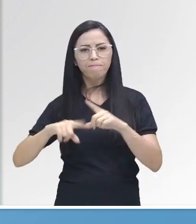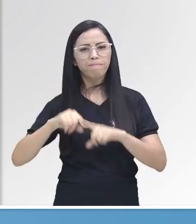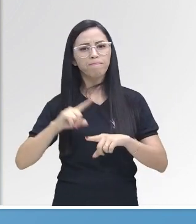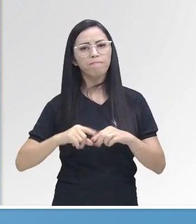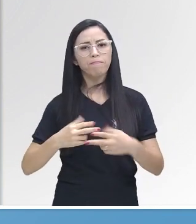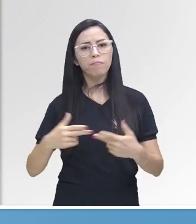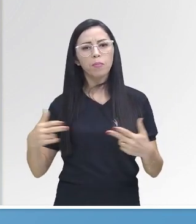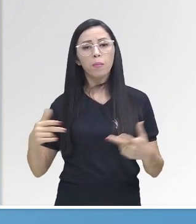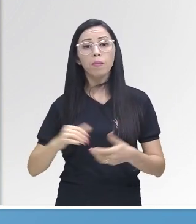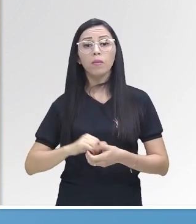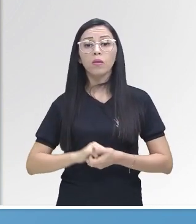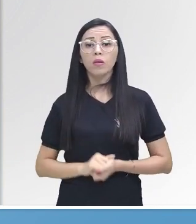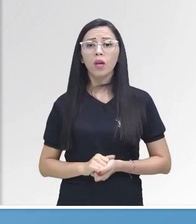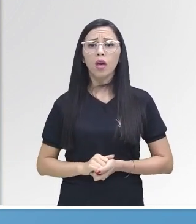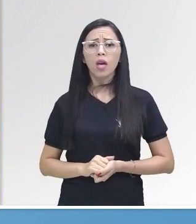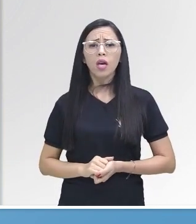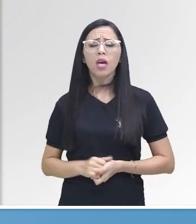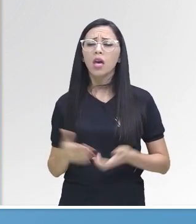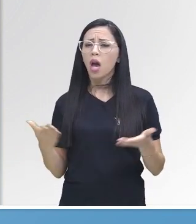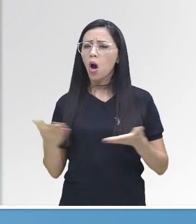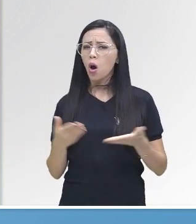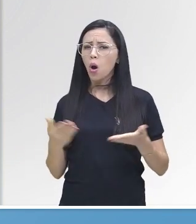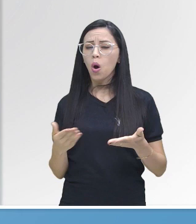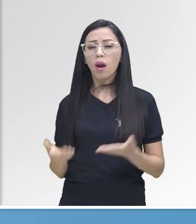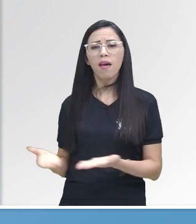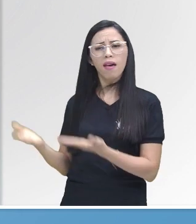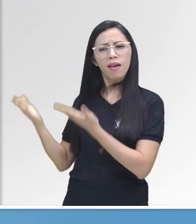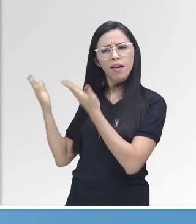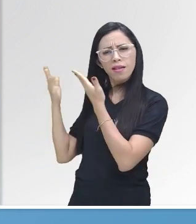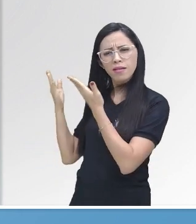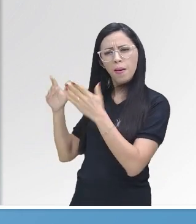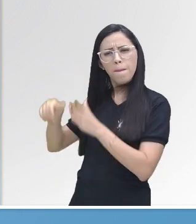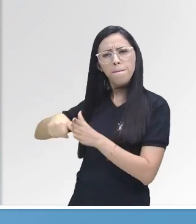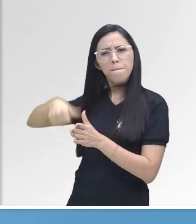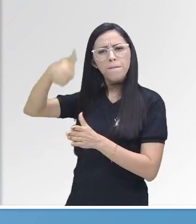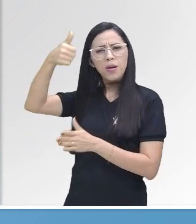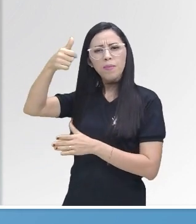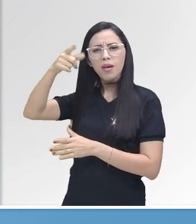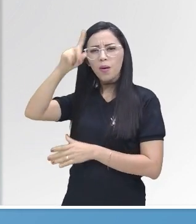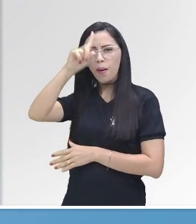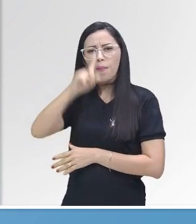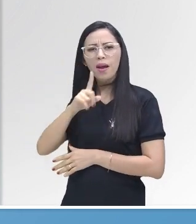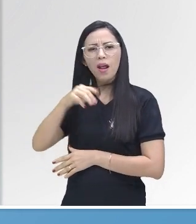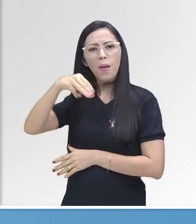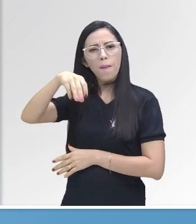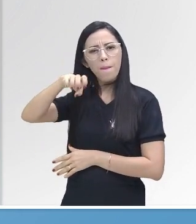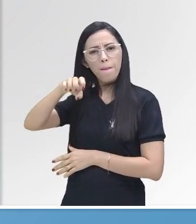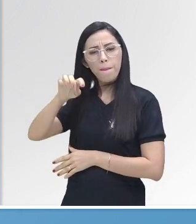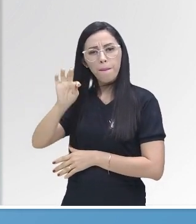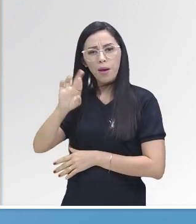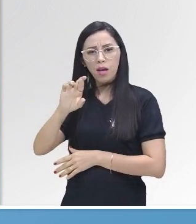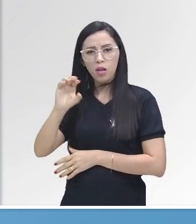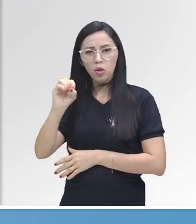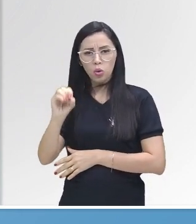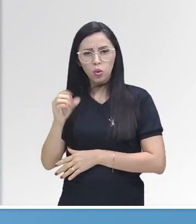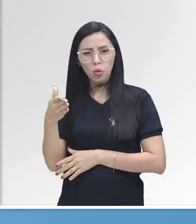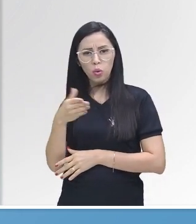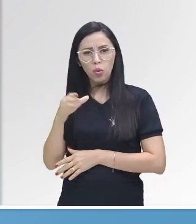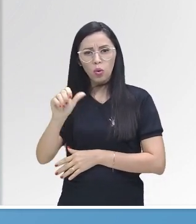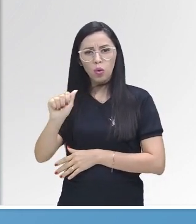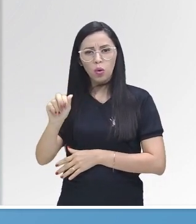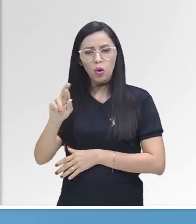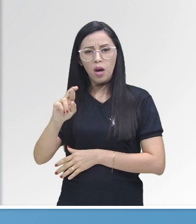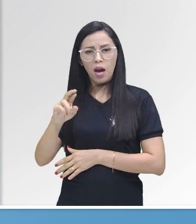E o metro articulado? Você conhece esse metro articulado? Aquele que dobra todinho, fica bem pequeno, né?